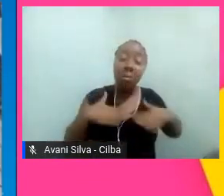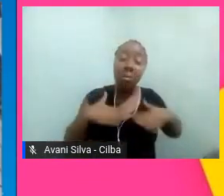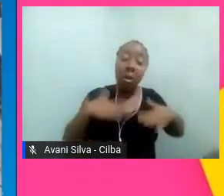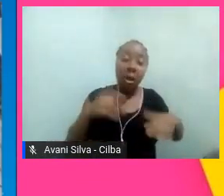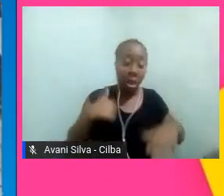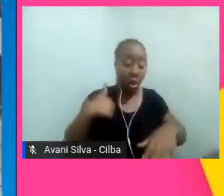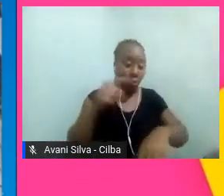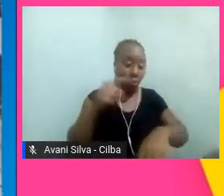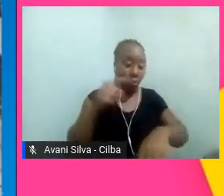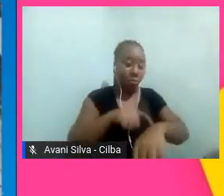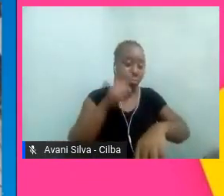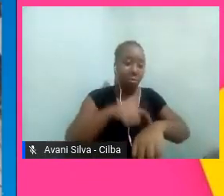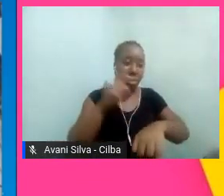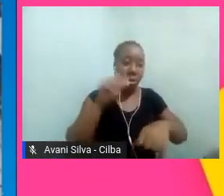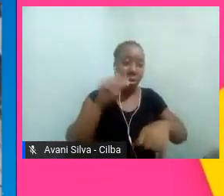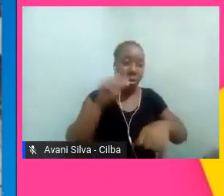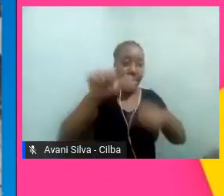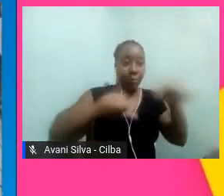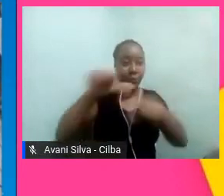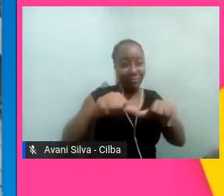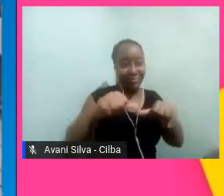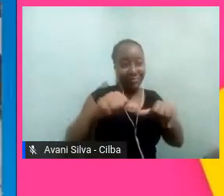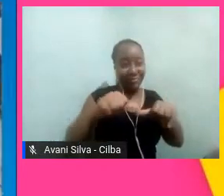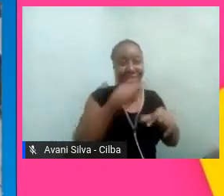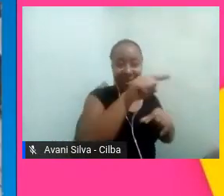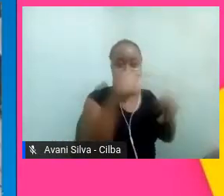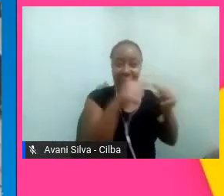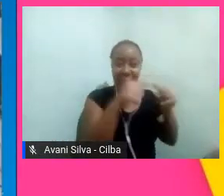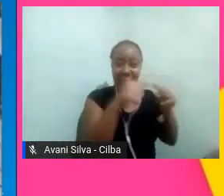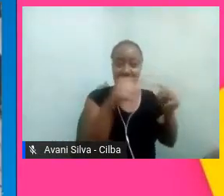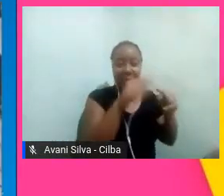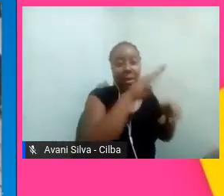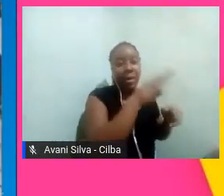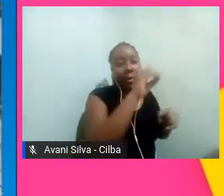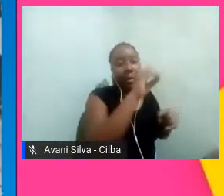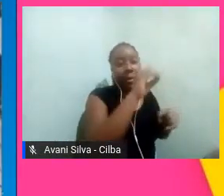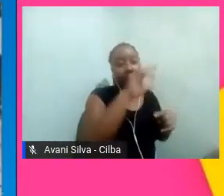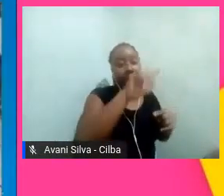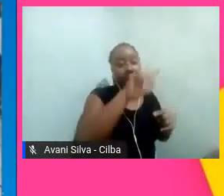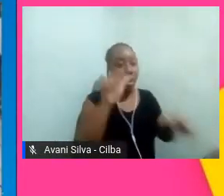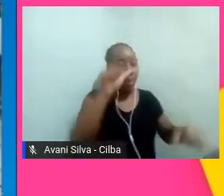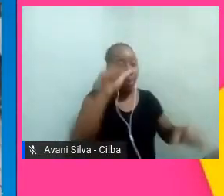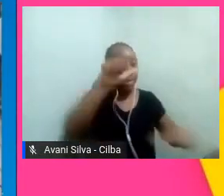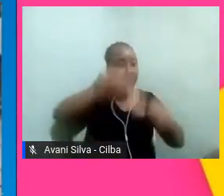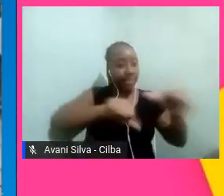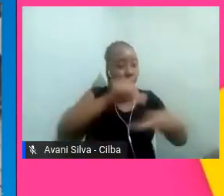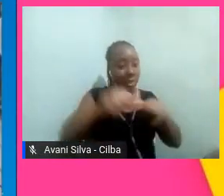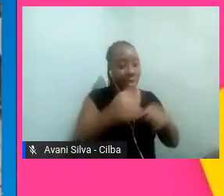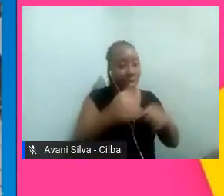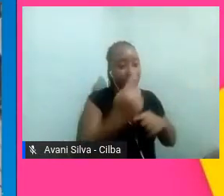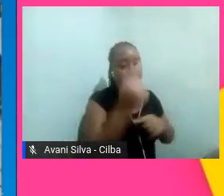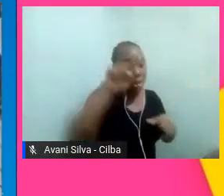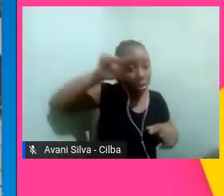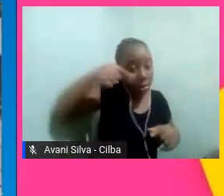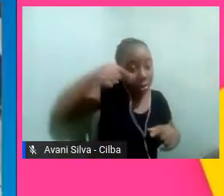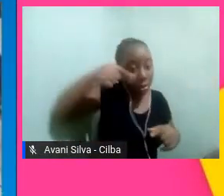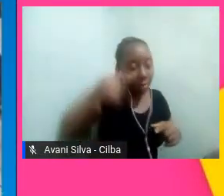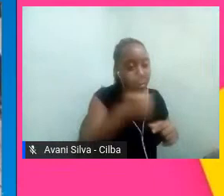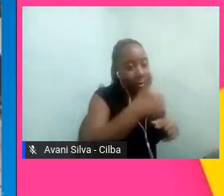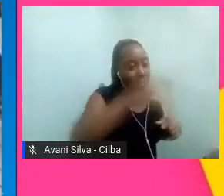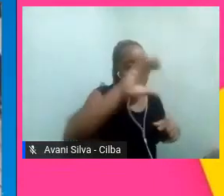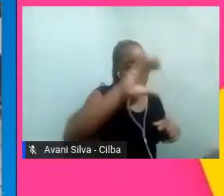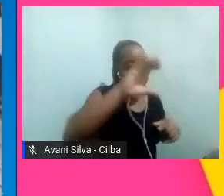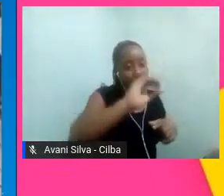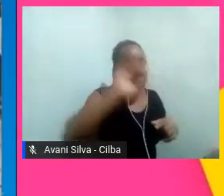bola. Eu mudei o número do delay de 1000 para 100 e vou gravar o código de